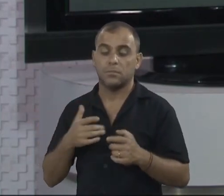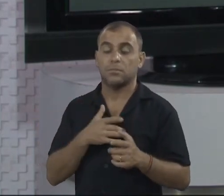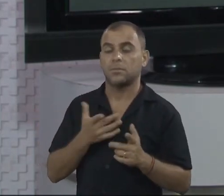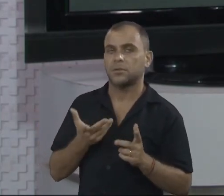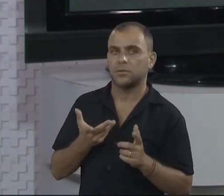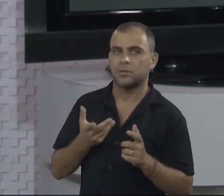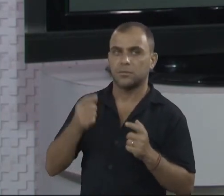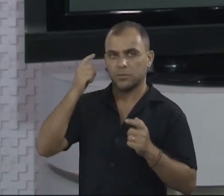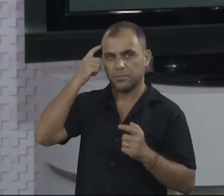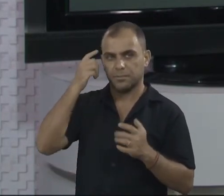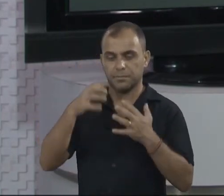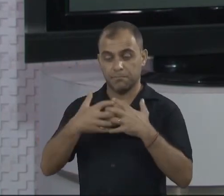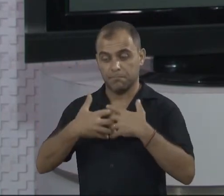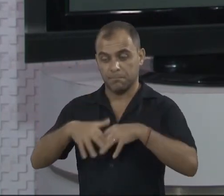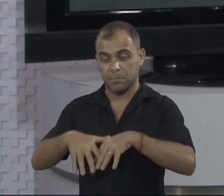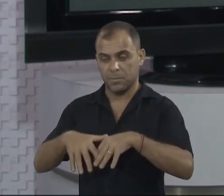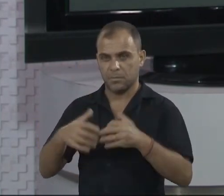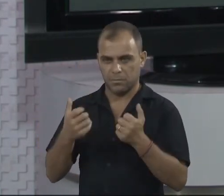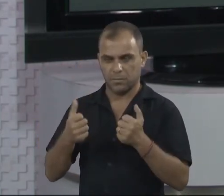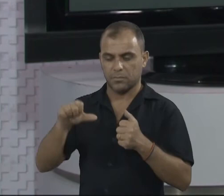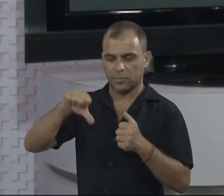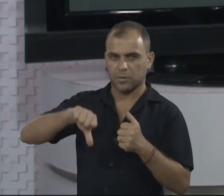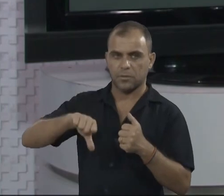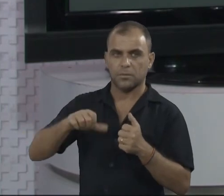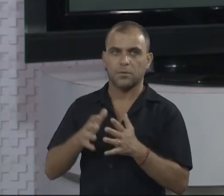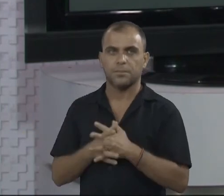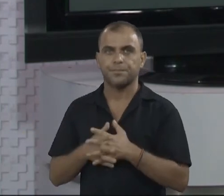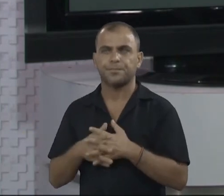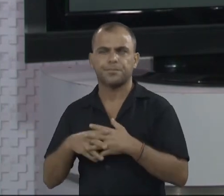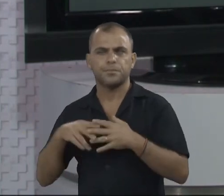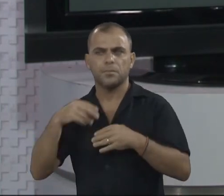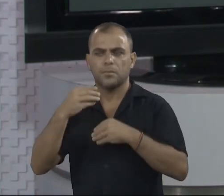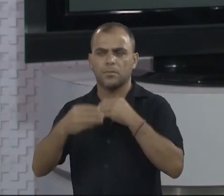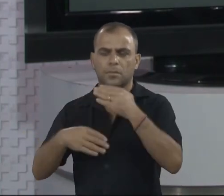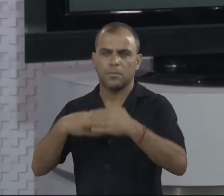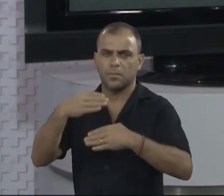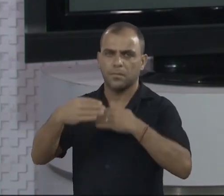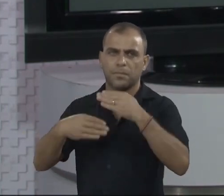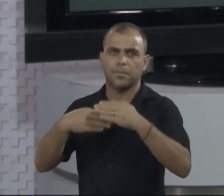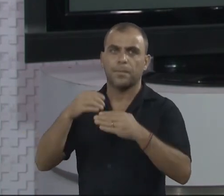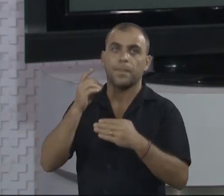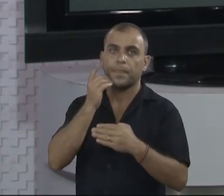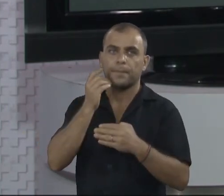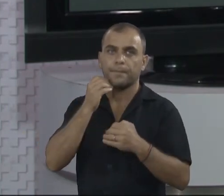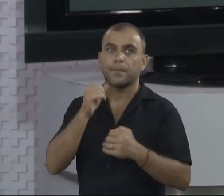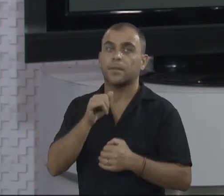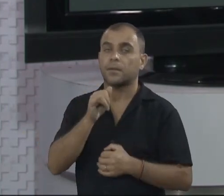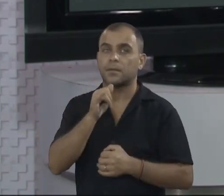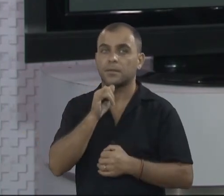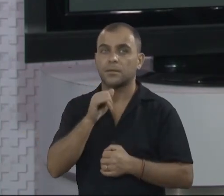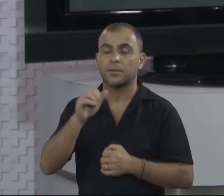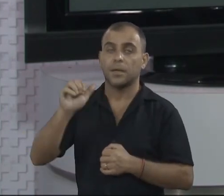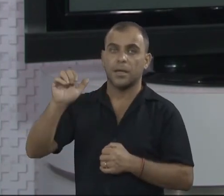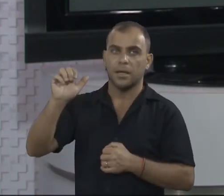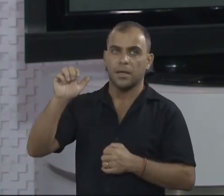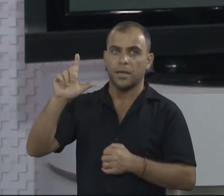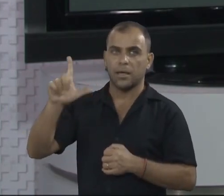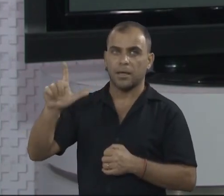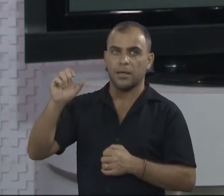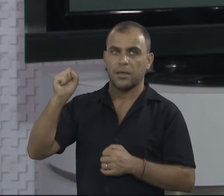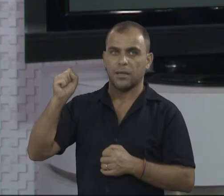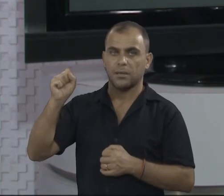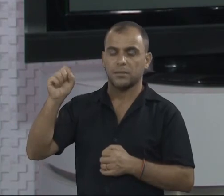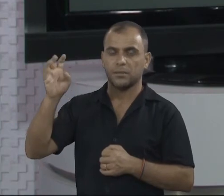pessoa e isso pode se prolongar por muito tempo, né? Um exemplo é LSD,